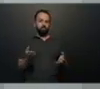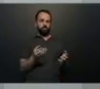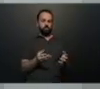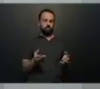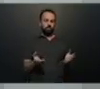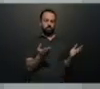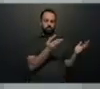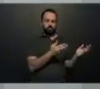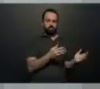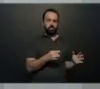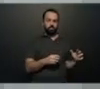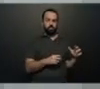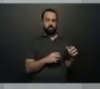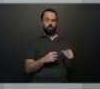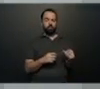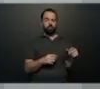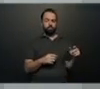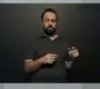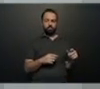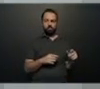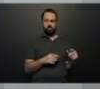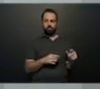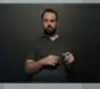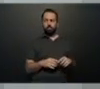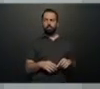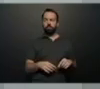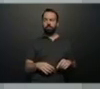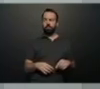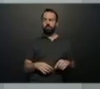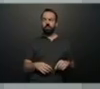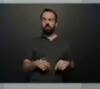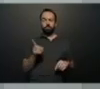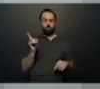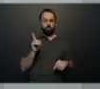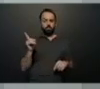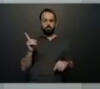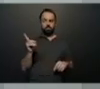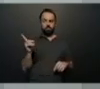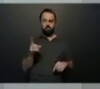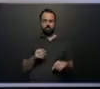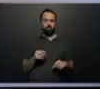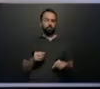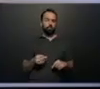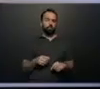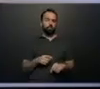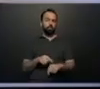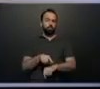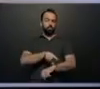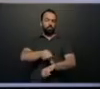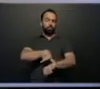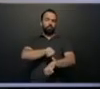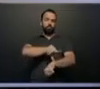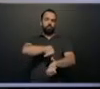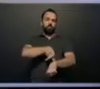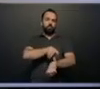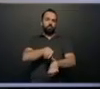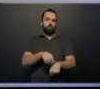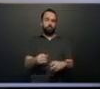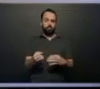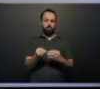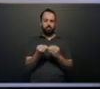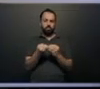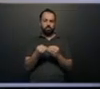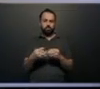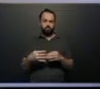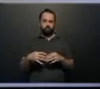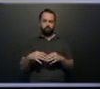seu fabricante. Aqui nós temos uma tabela de tempo de decomposição de alguns materiais